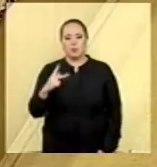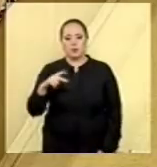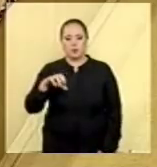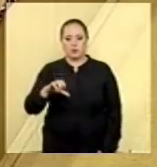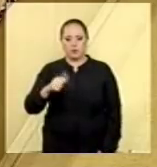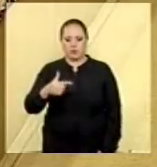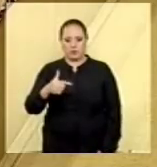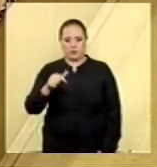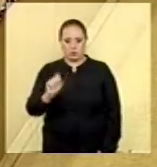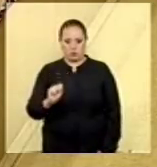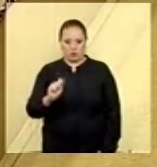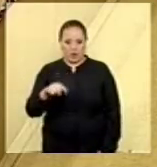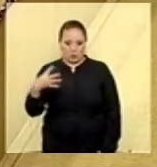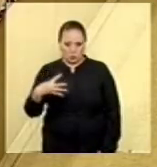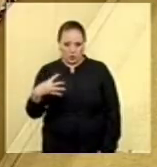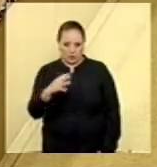928, quarta ação,